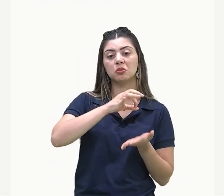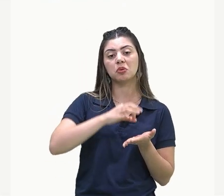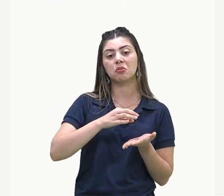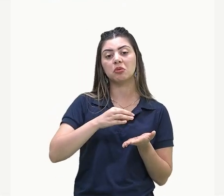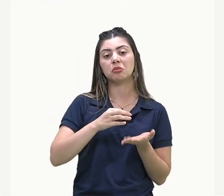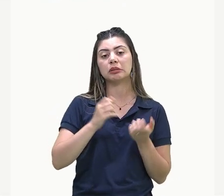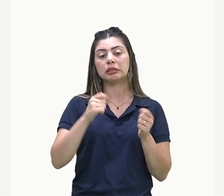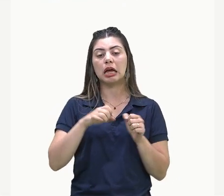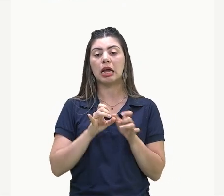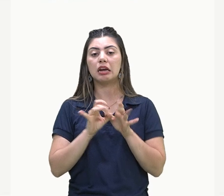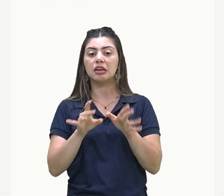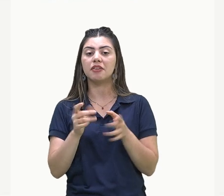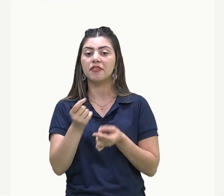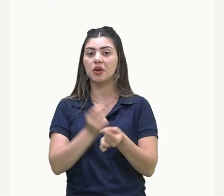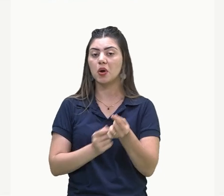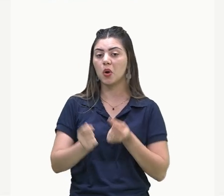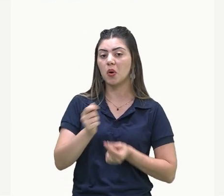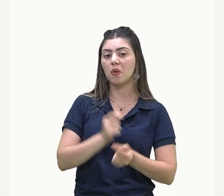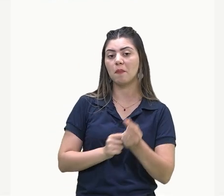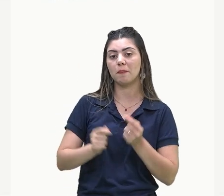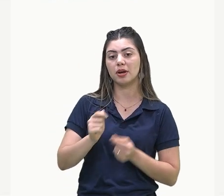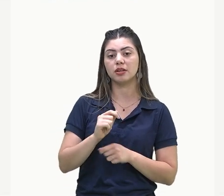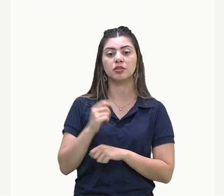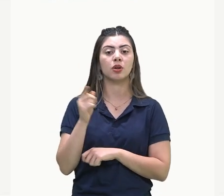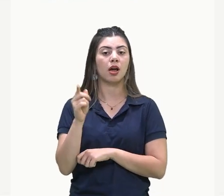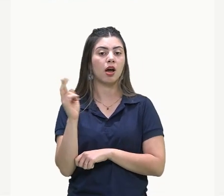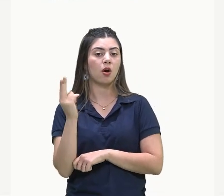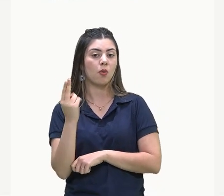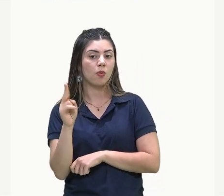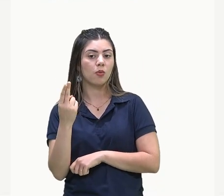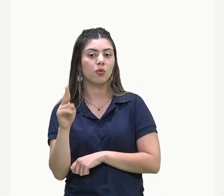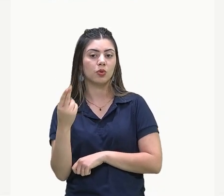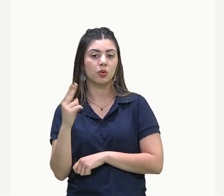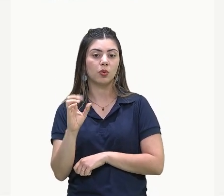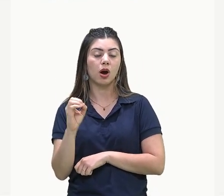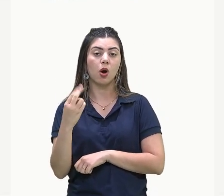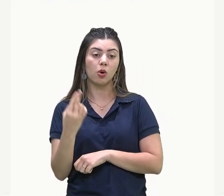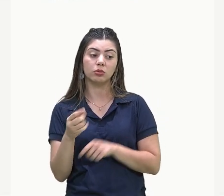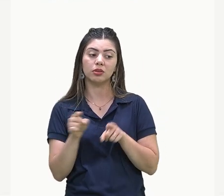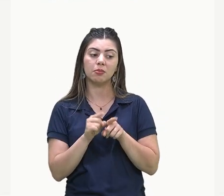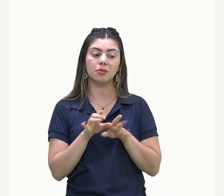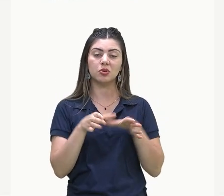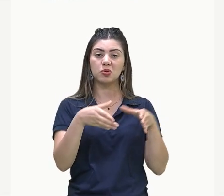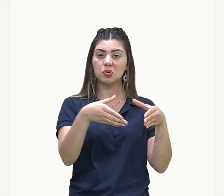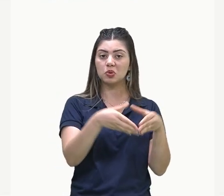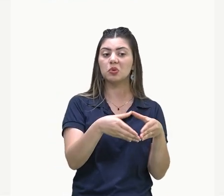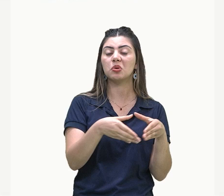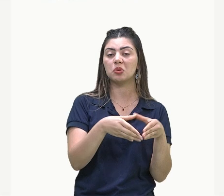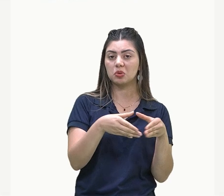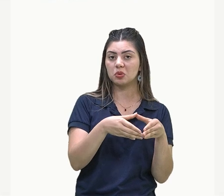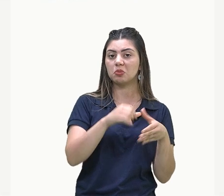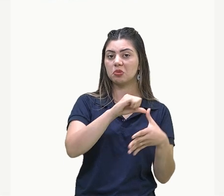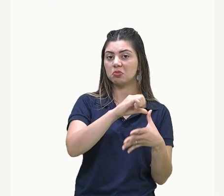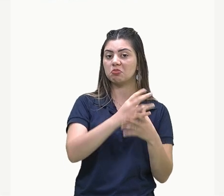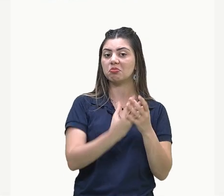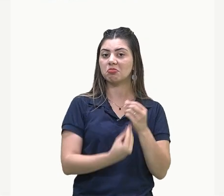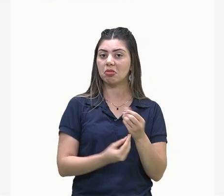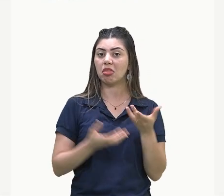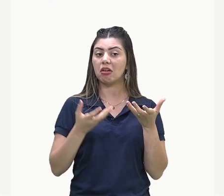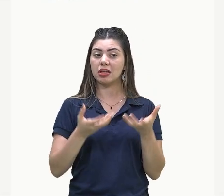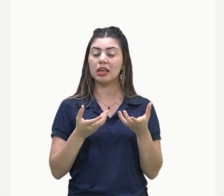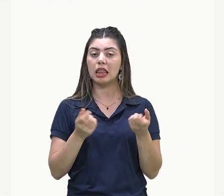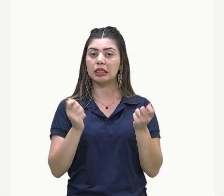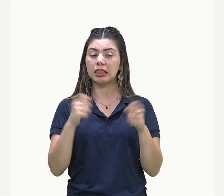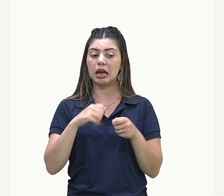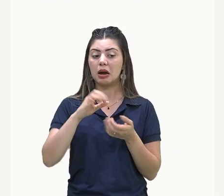de livre comércio, né, com o Uruguai, ou até mesmo diretamente com o bloco